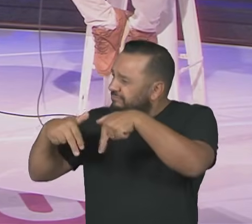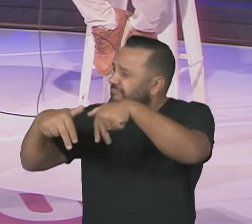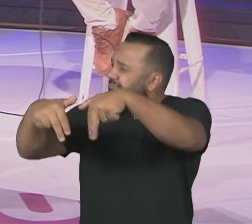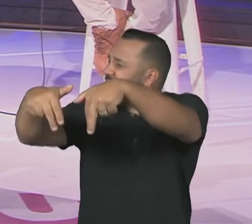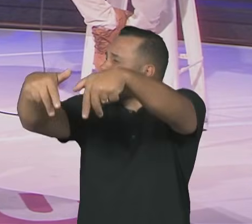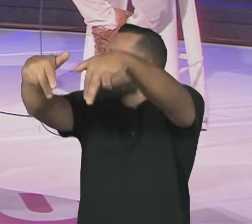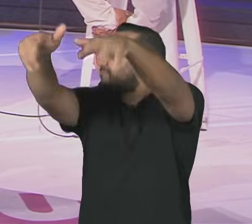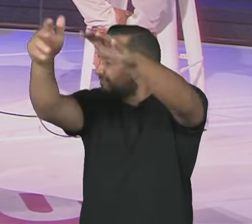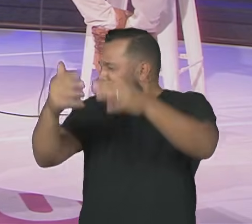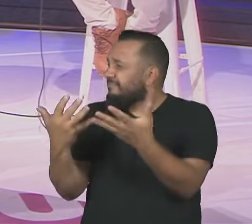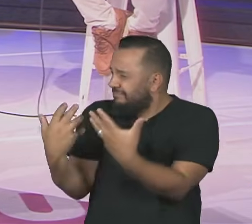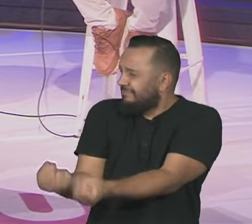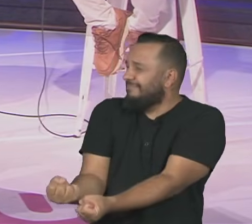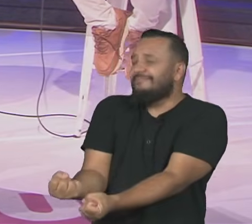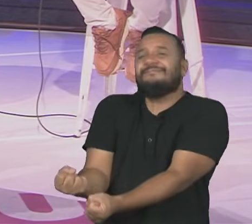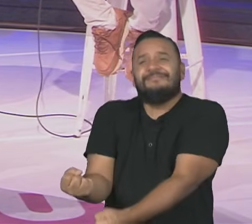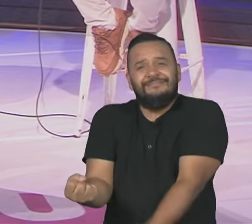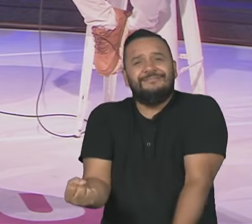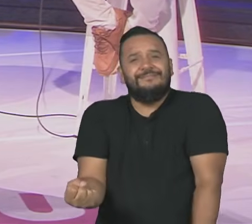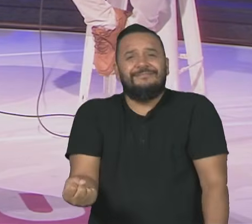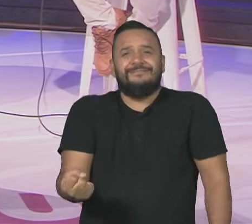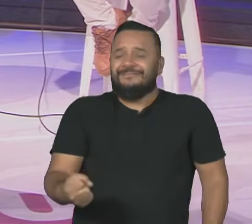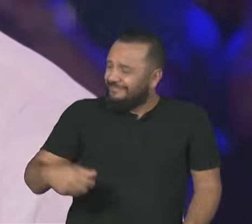desse lugar, baby.